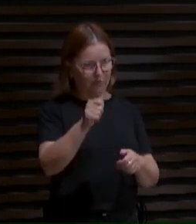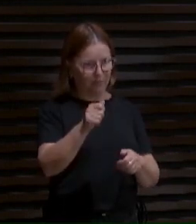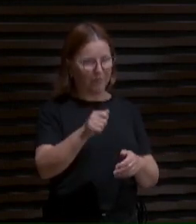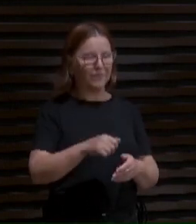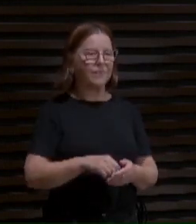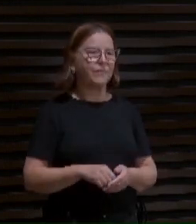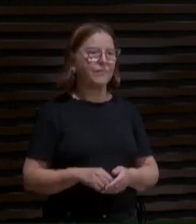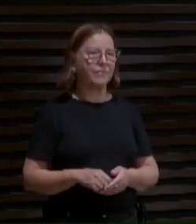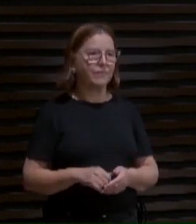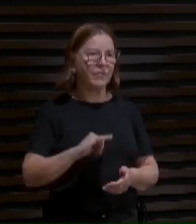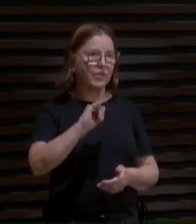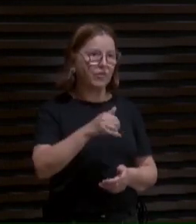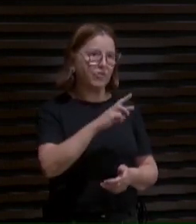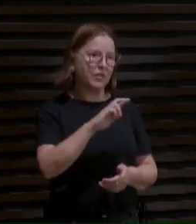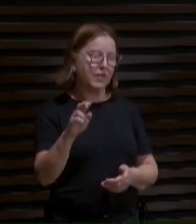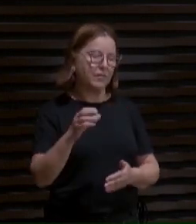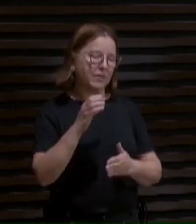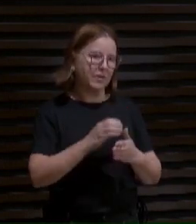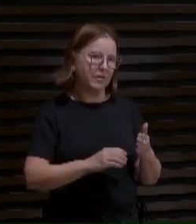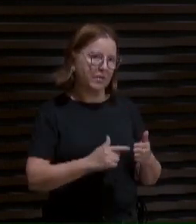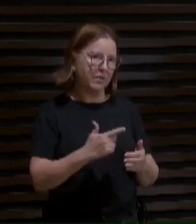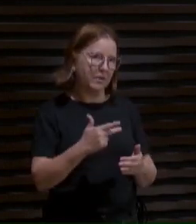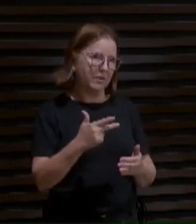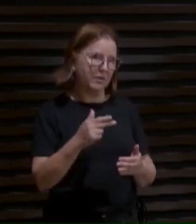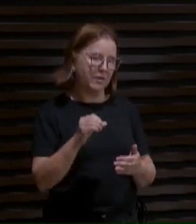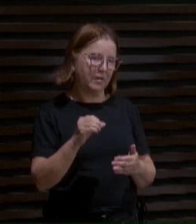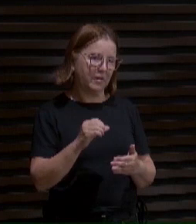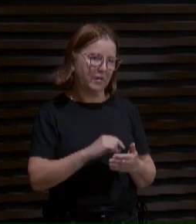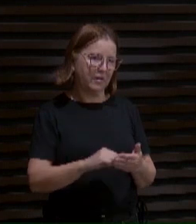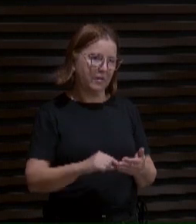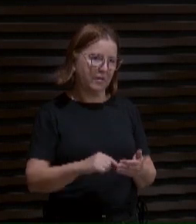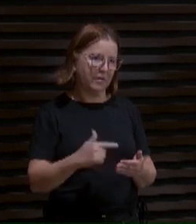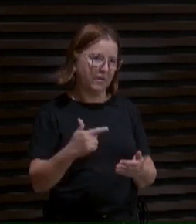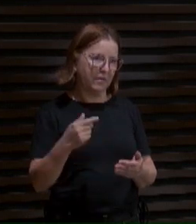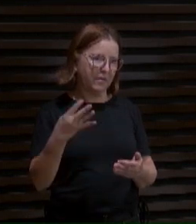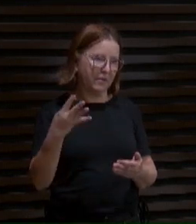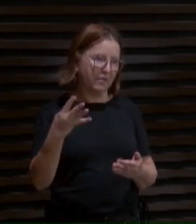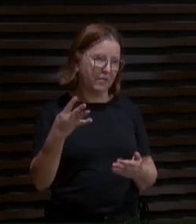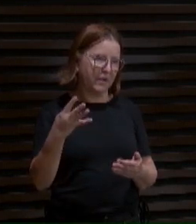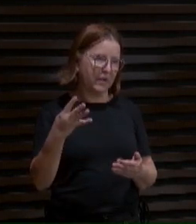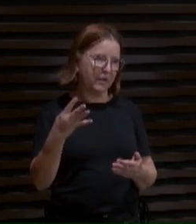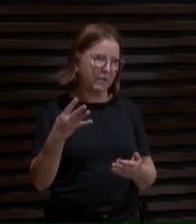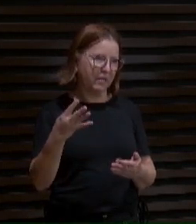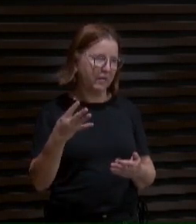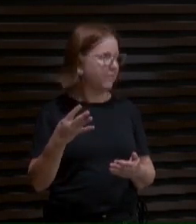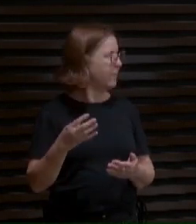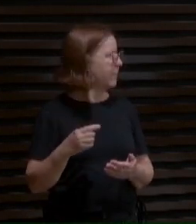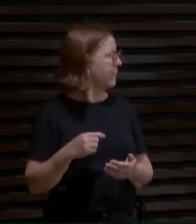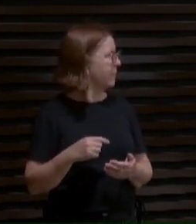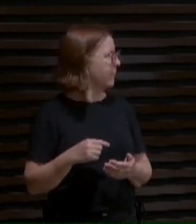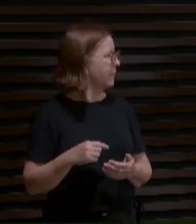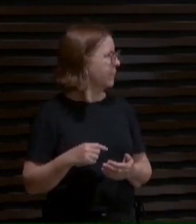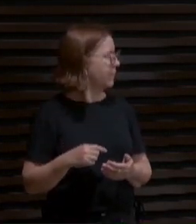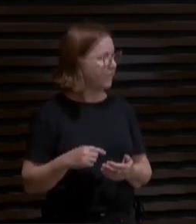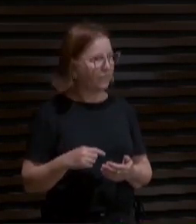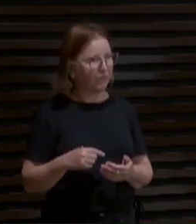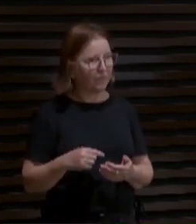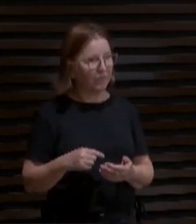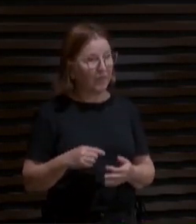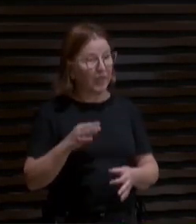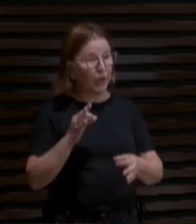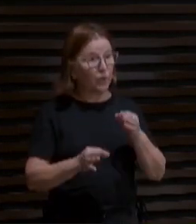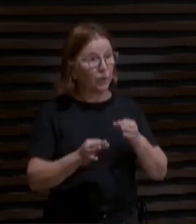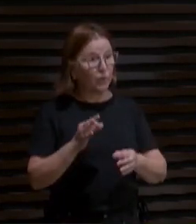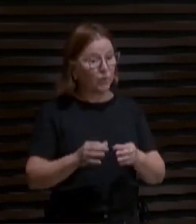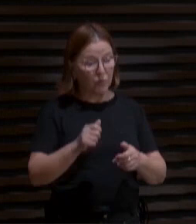Em Jeremias capítulo 30, versículo 24, que eu entendo como sendo aqui o julgamento